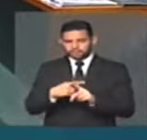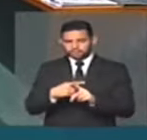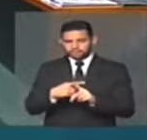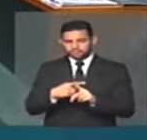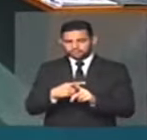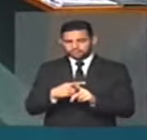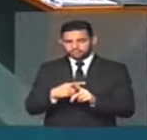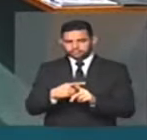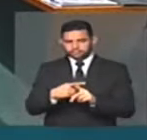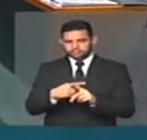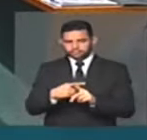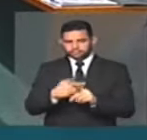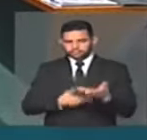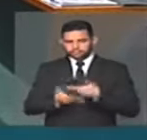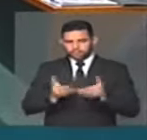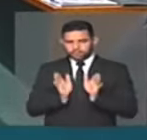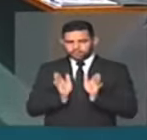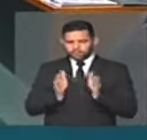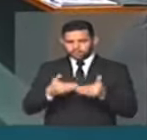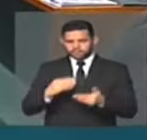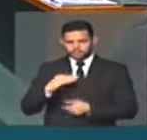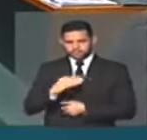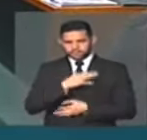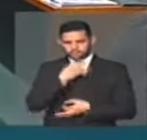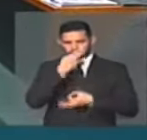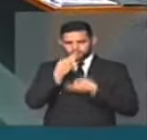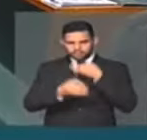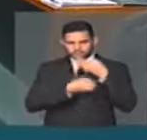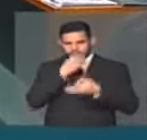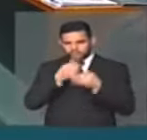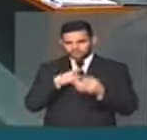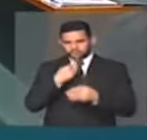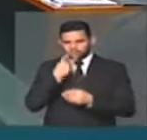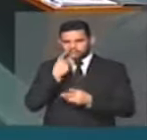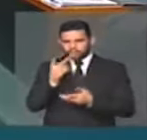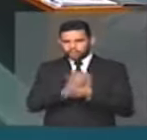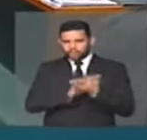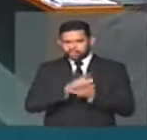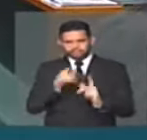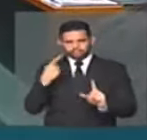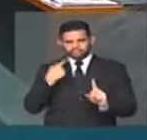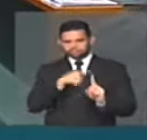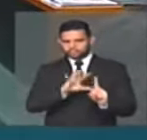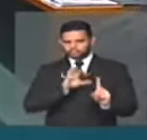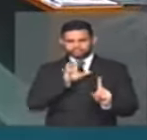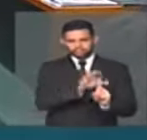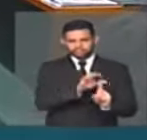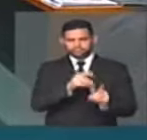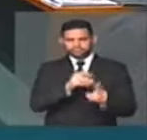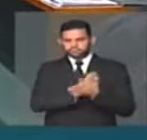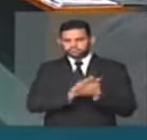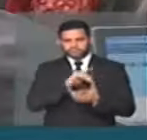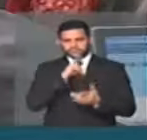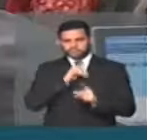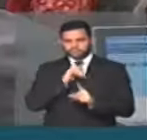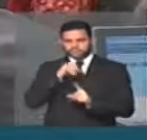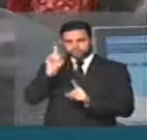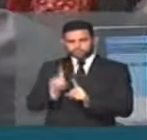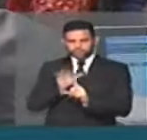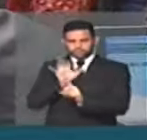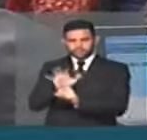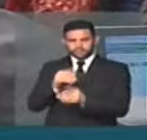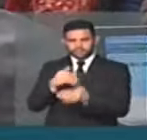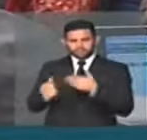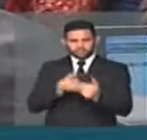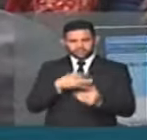urbanidade, compareceu às comissões, deu a sua opinião, não agrediu ninguém, não atacou ninguém. Ninguém tem o direito de atacá-lo,